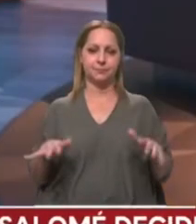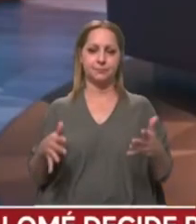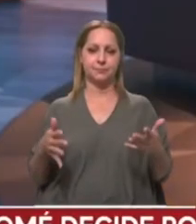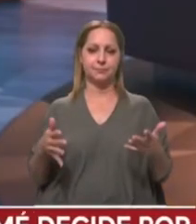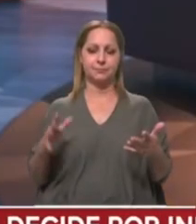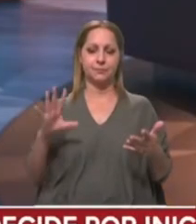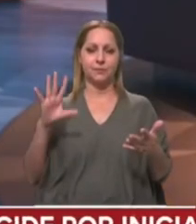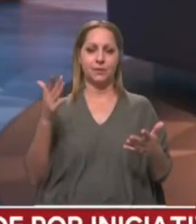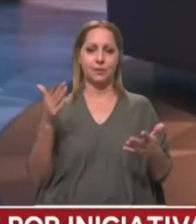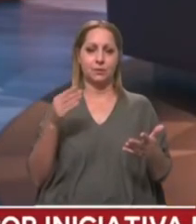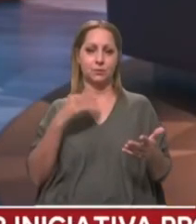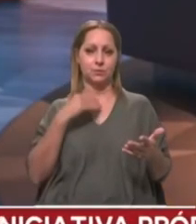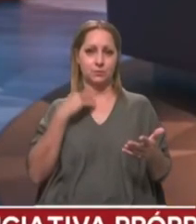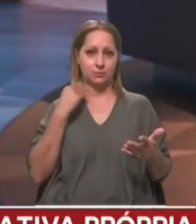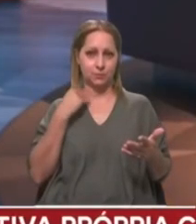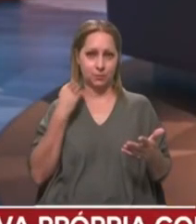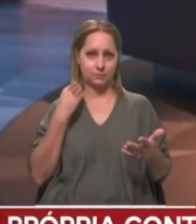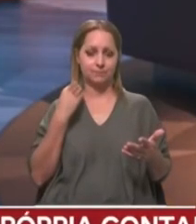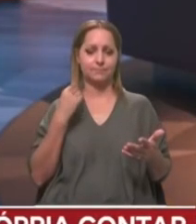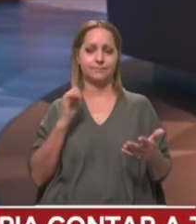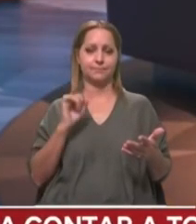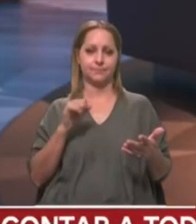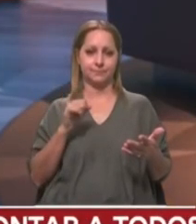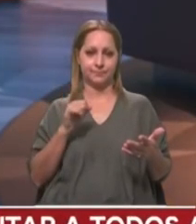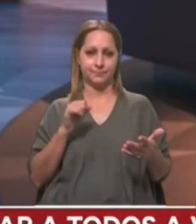Aconteceu uma tragédia. Aconteceu.